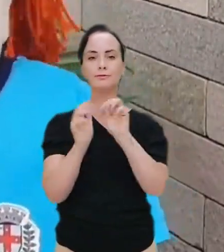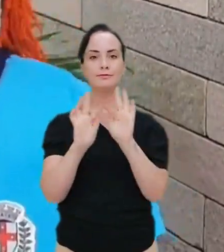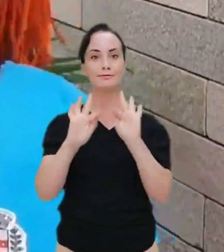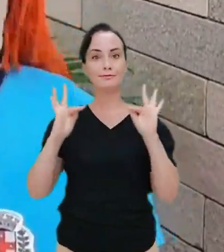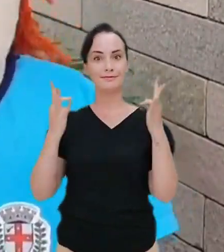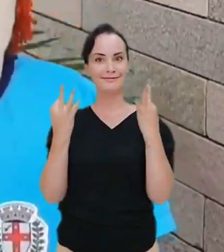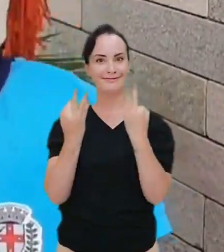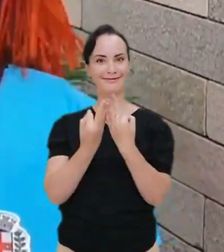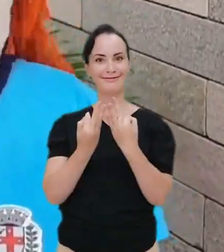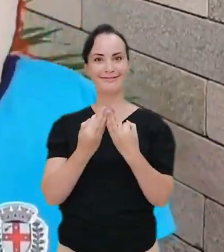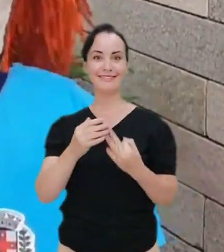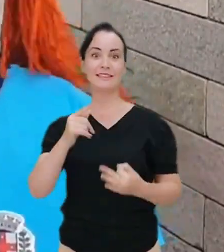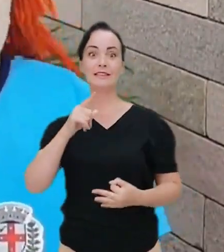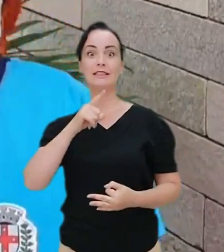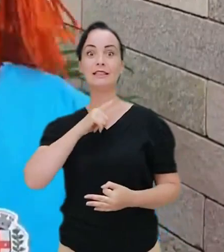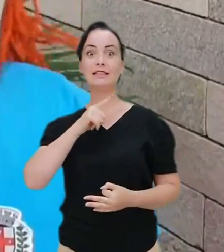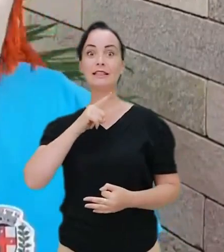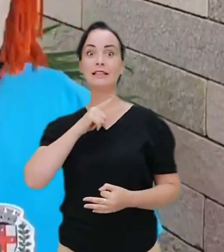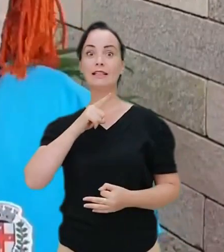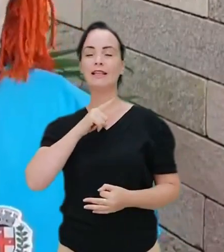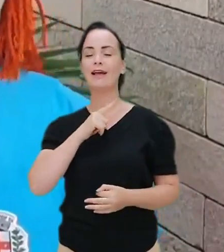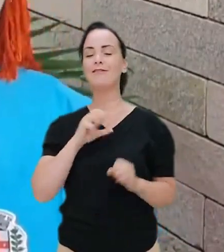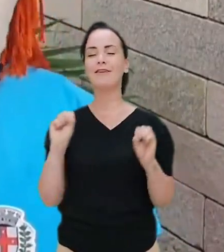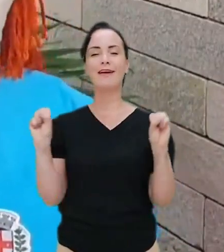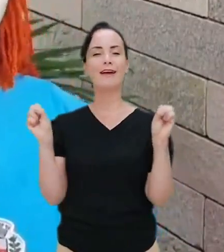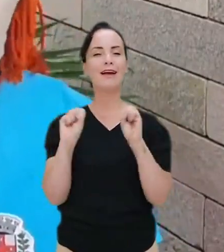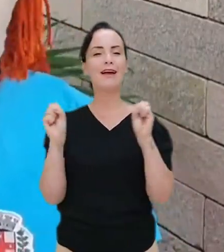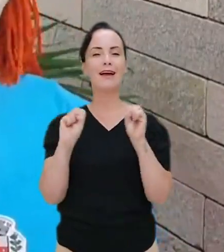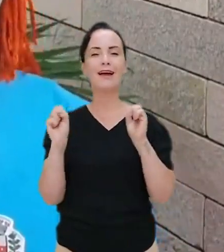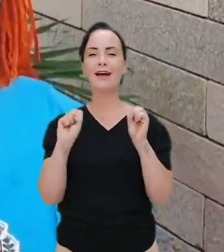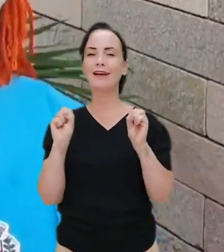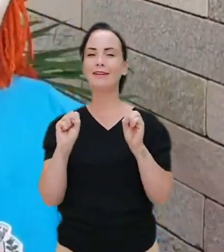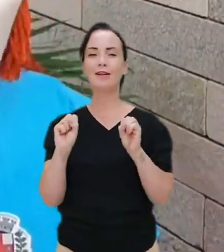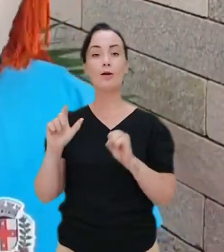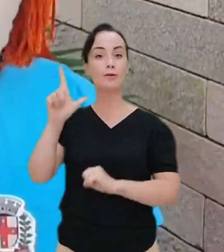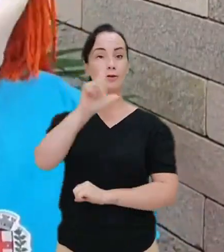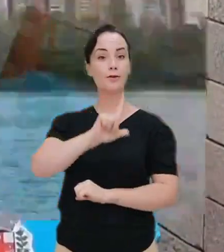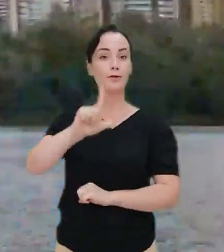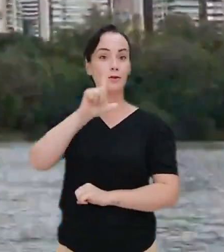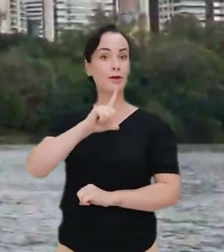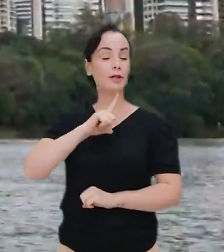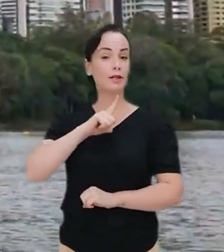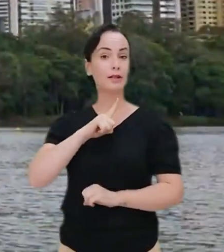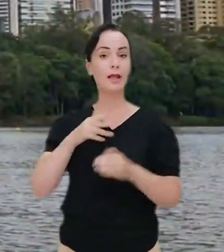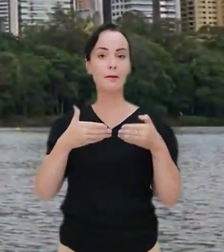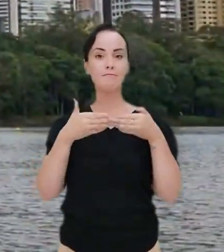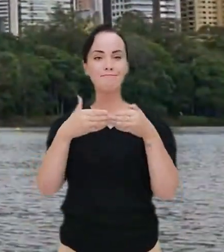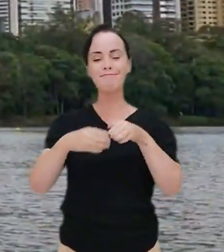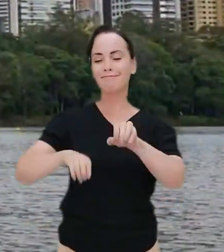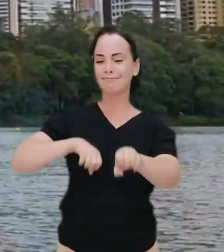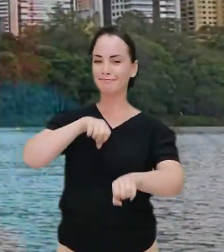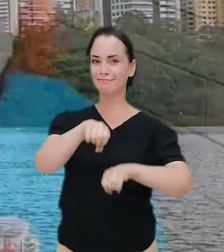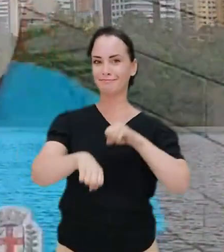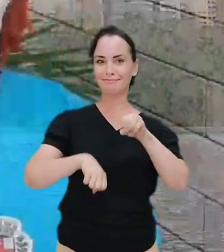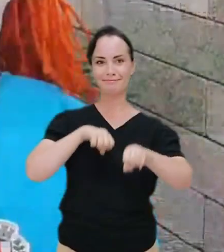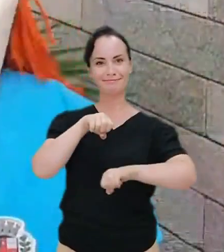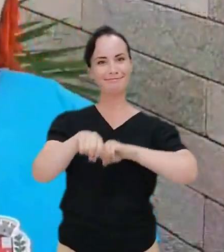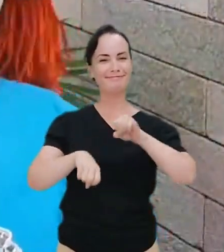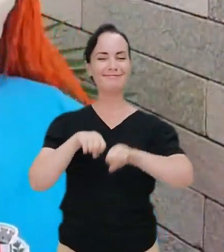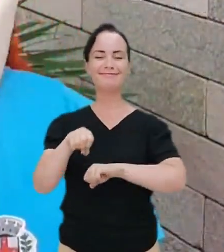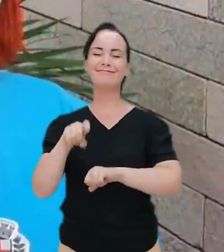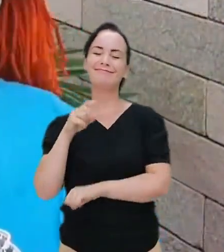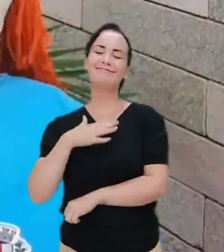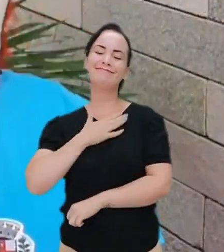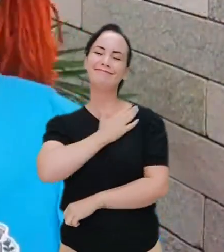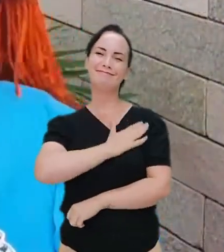minha family. Onde tem o letreiro, I love Londrina. Tem pedalinho também. Como